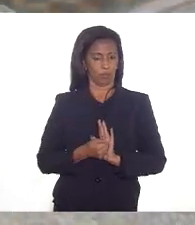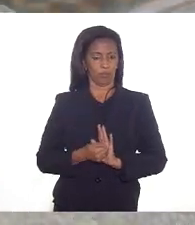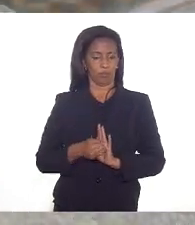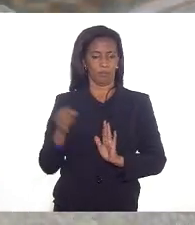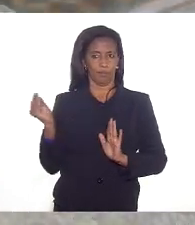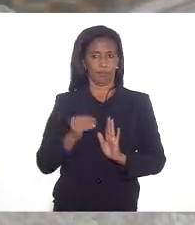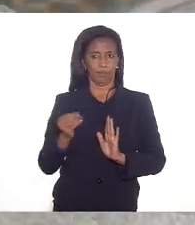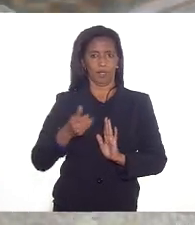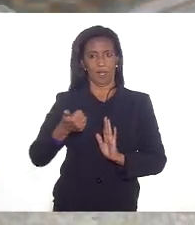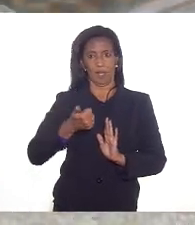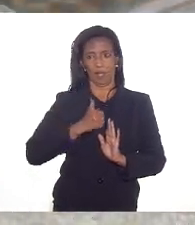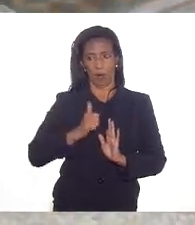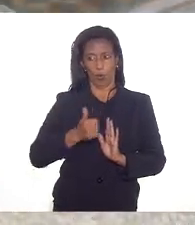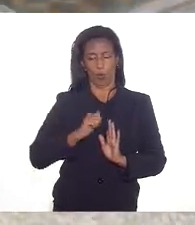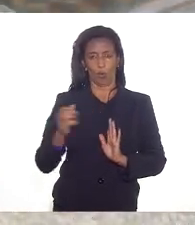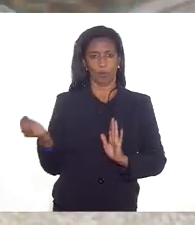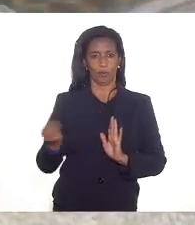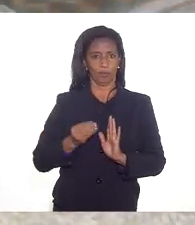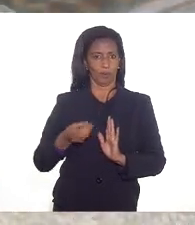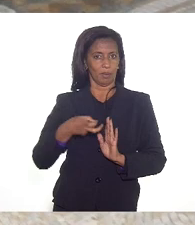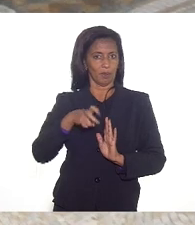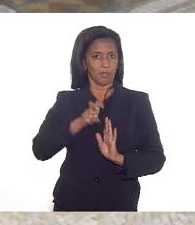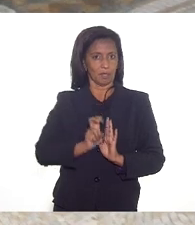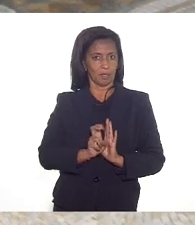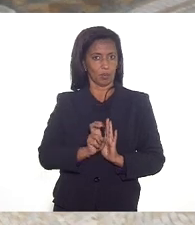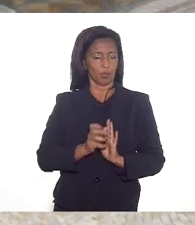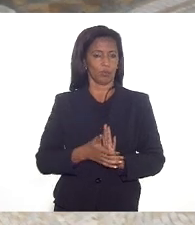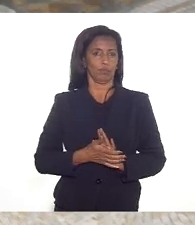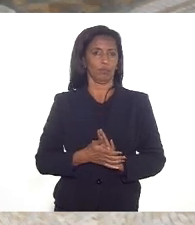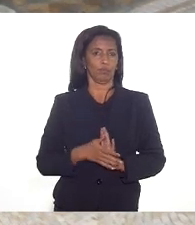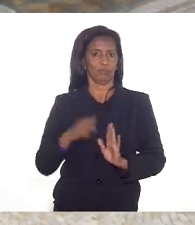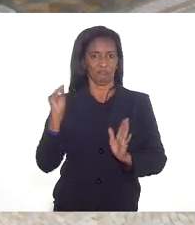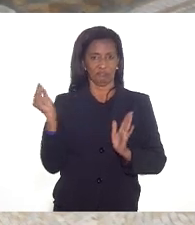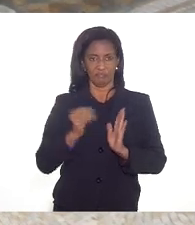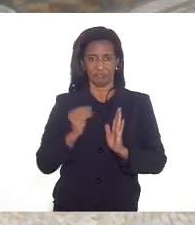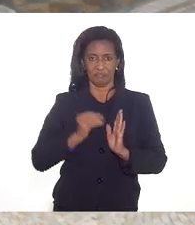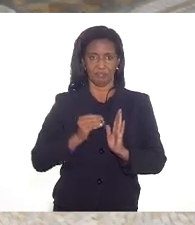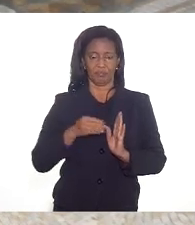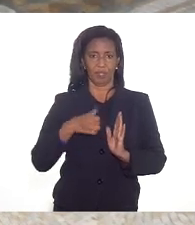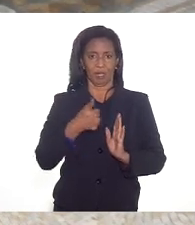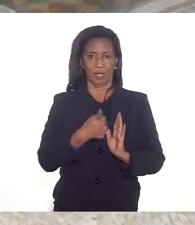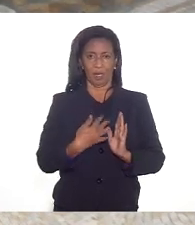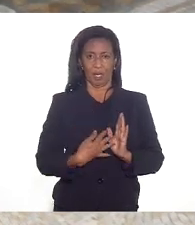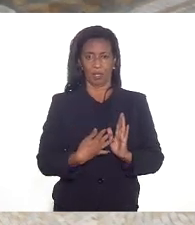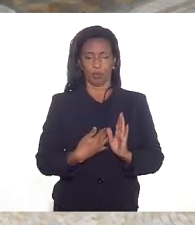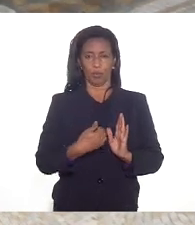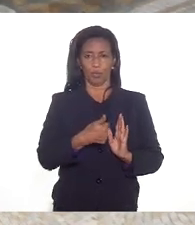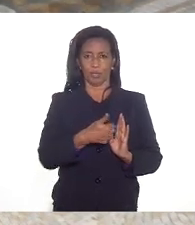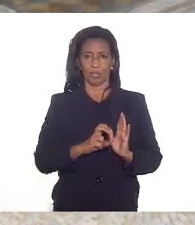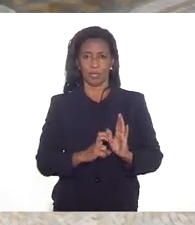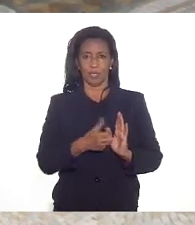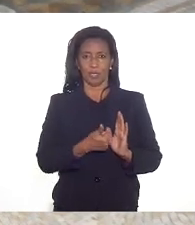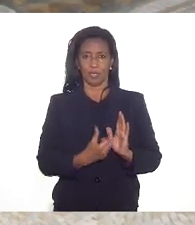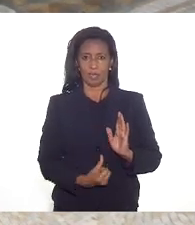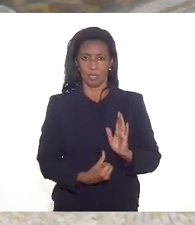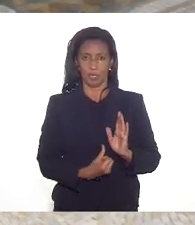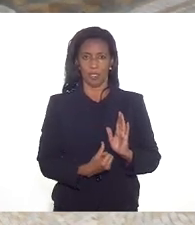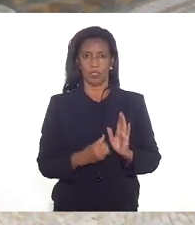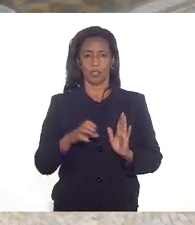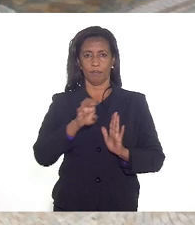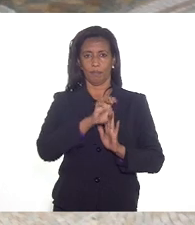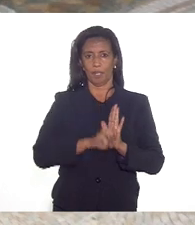habilidade a emenda 11 pela Emenda cinco da ccj pela prejudica habilidade as emendas 14 15 e 16